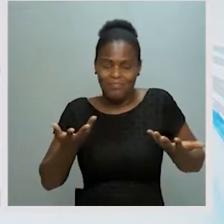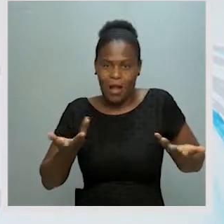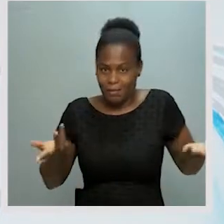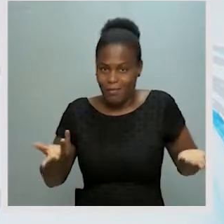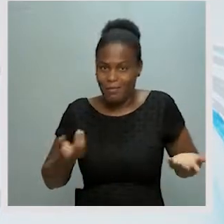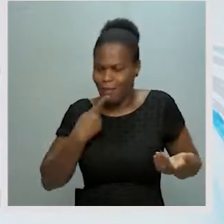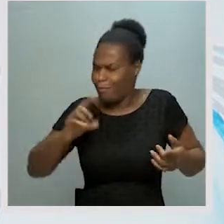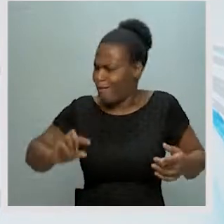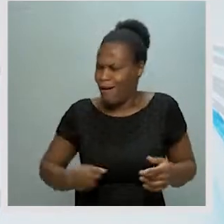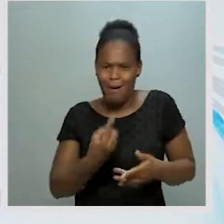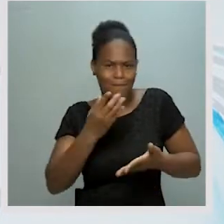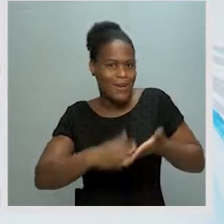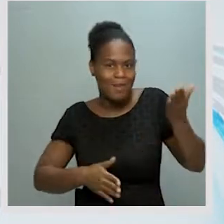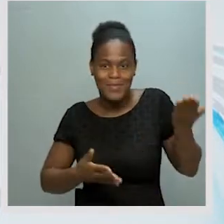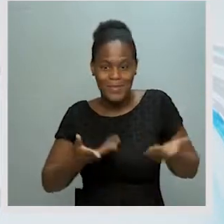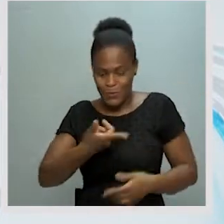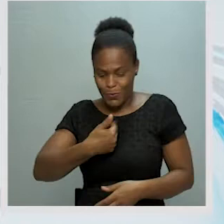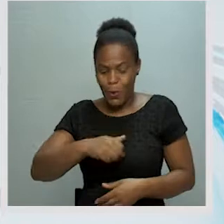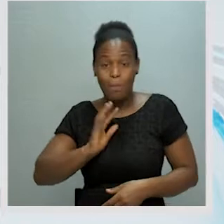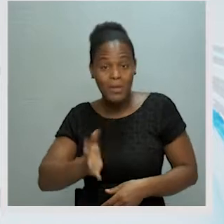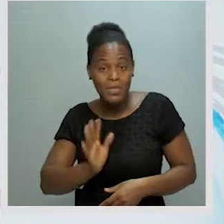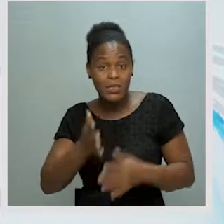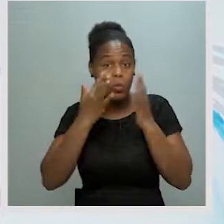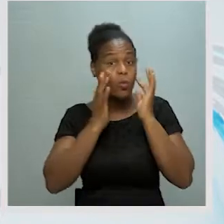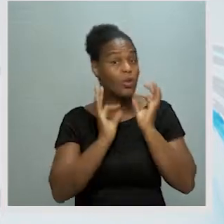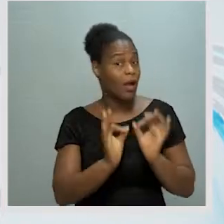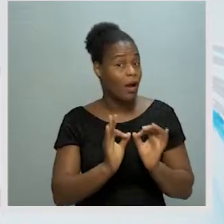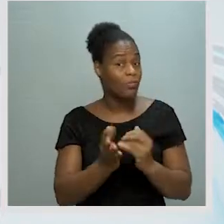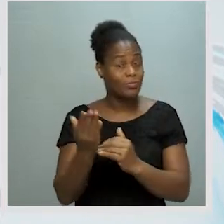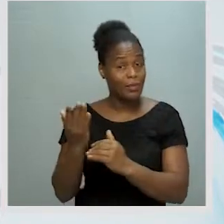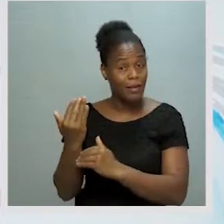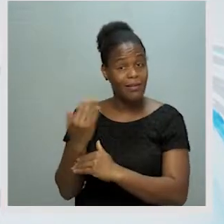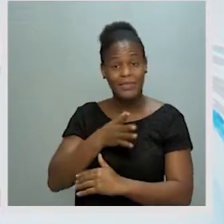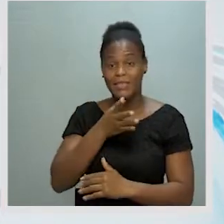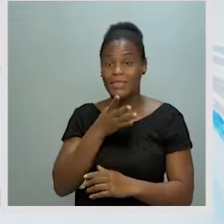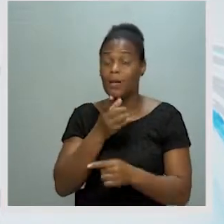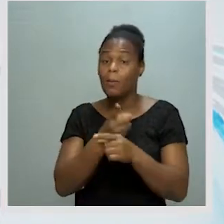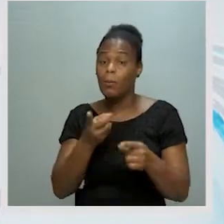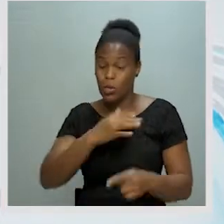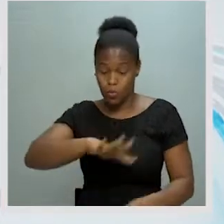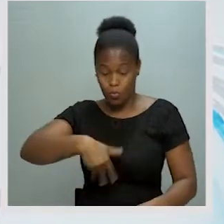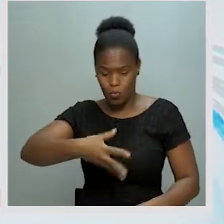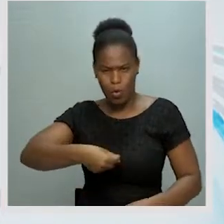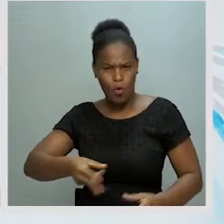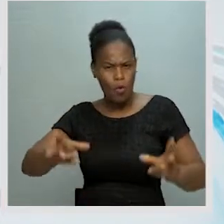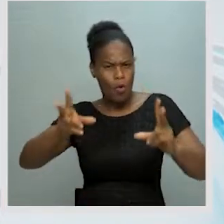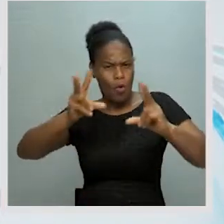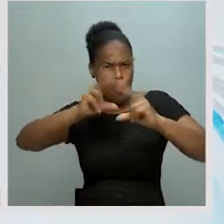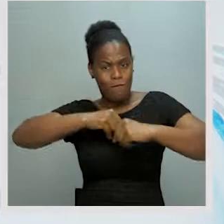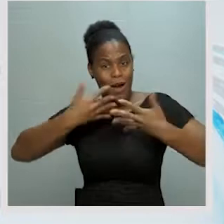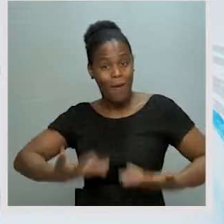muito rápida. Então precisamos ter aqueles cuidados que eu disse há bocado, porque neste mundo hipermoderno,